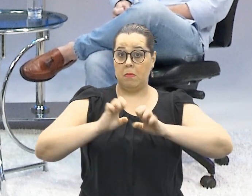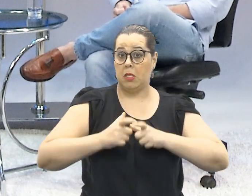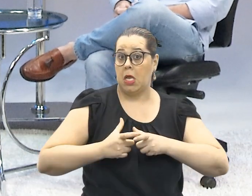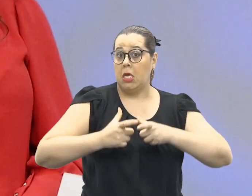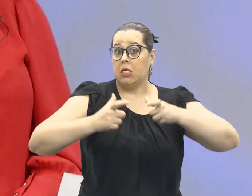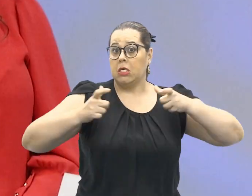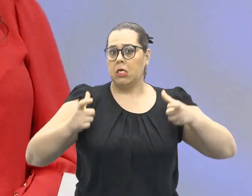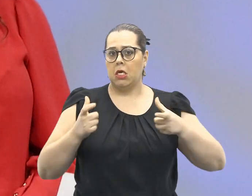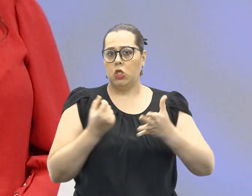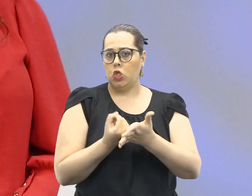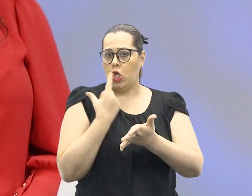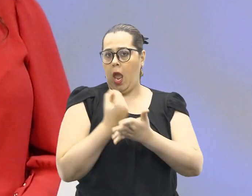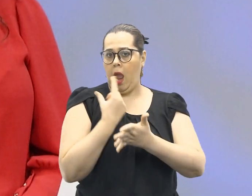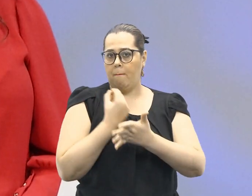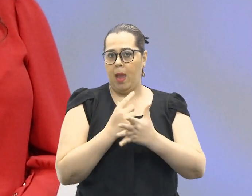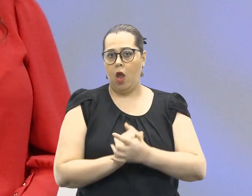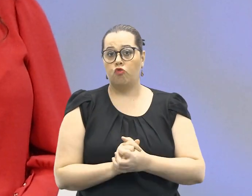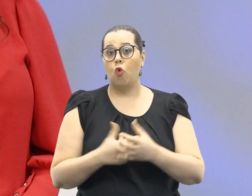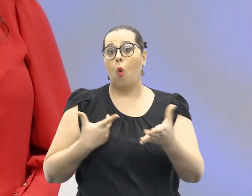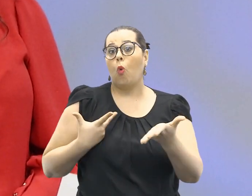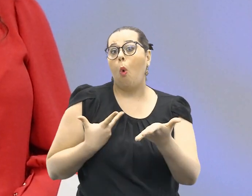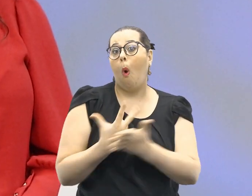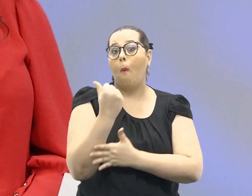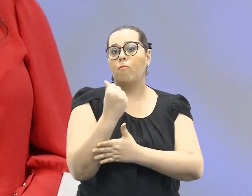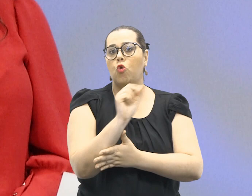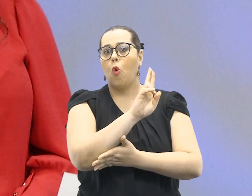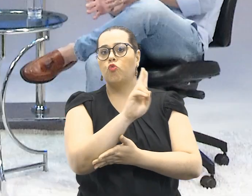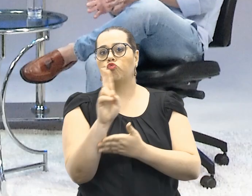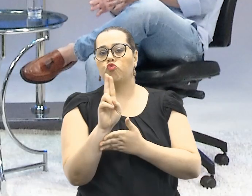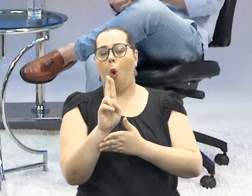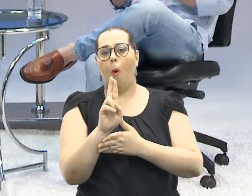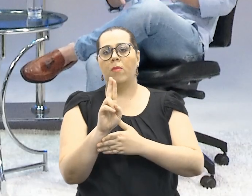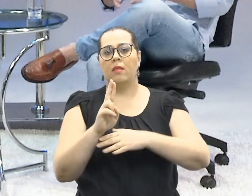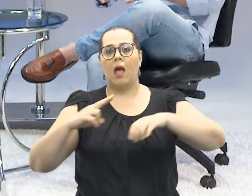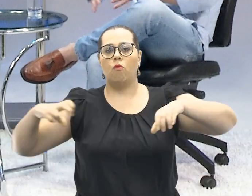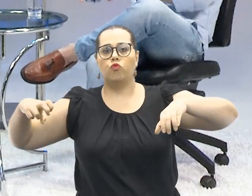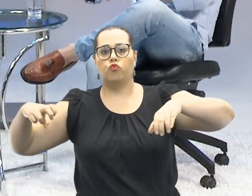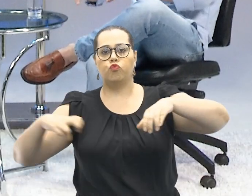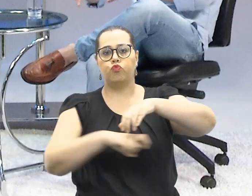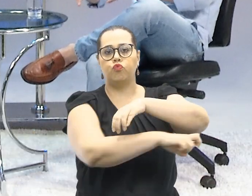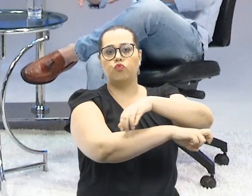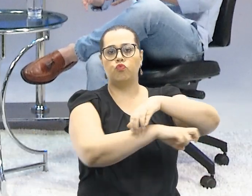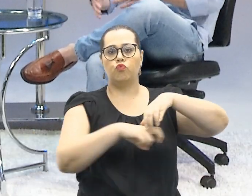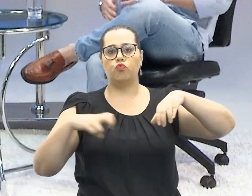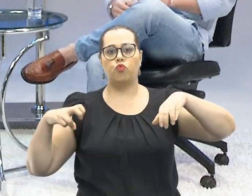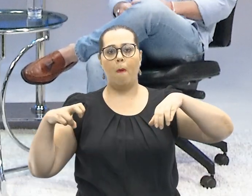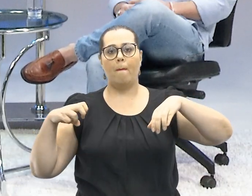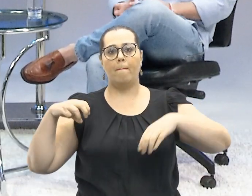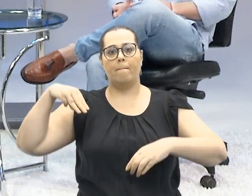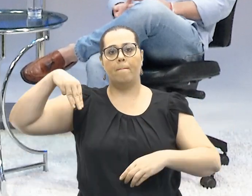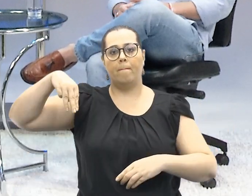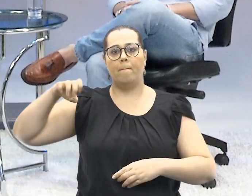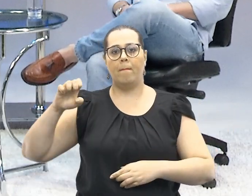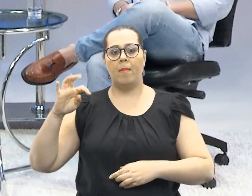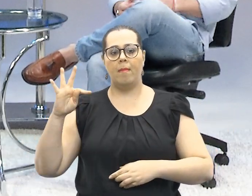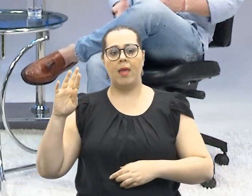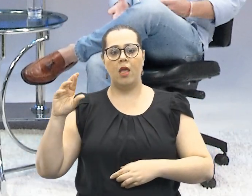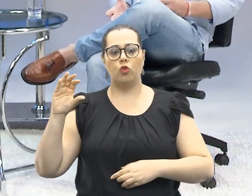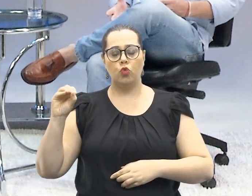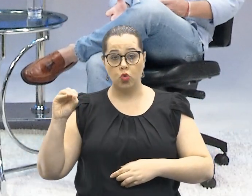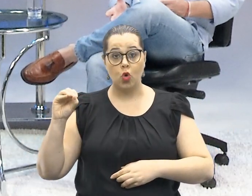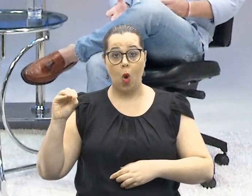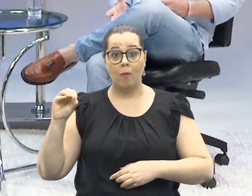metrôs. Então, cada estação de metrô, ela tem o nome de um remédio dessas marcas. E aquilo lá, daí você não tem ideia